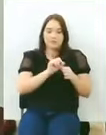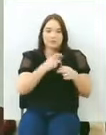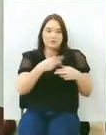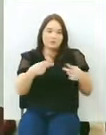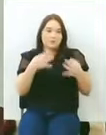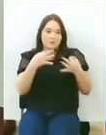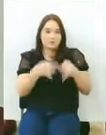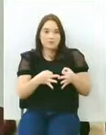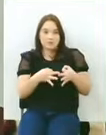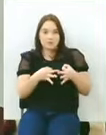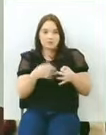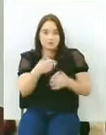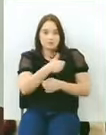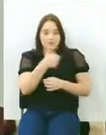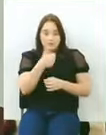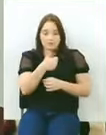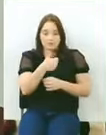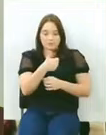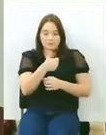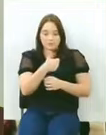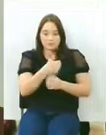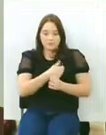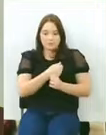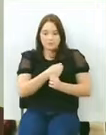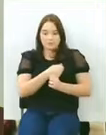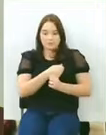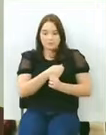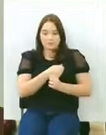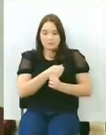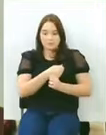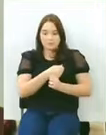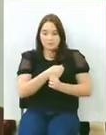a fazer isso mais e melhor.